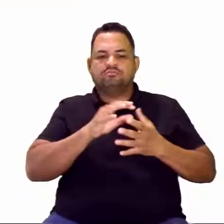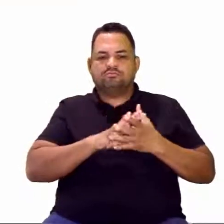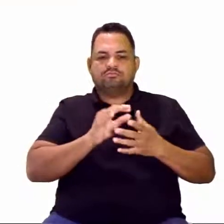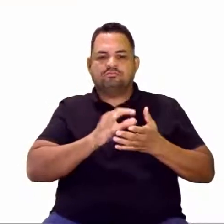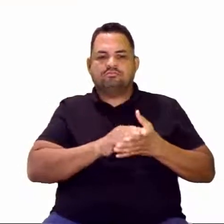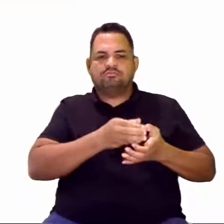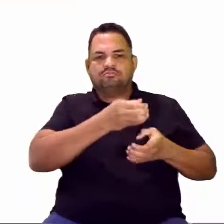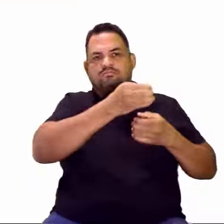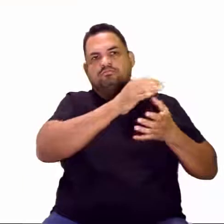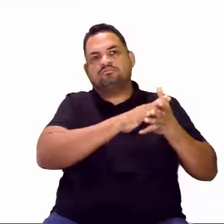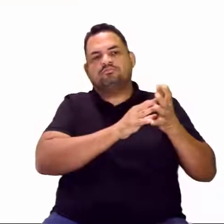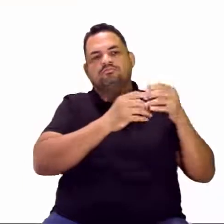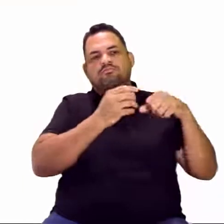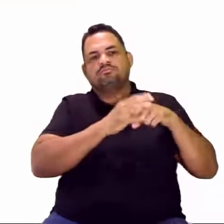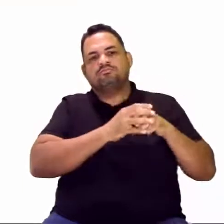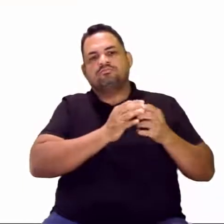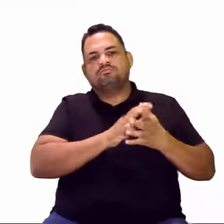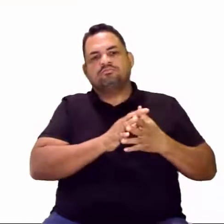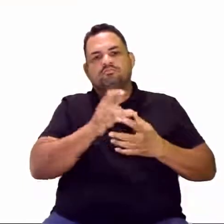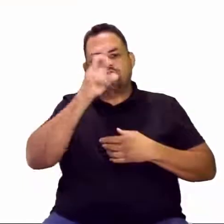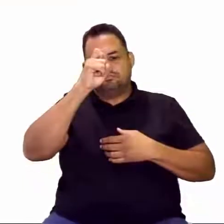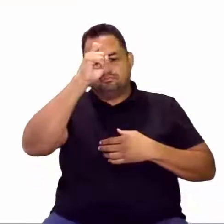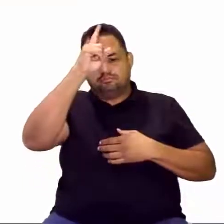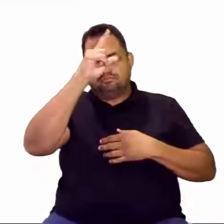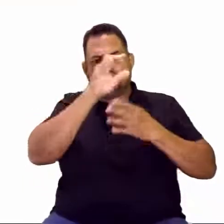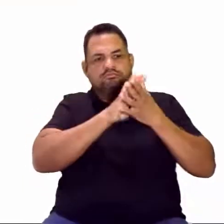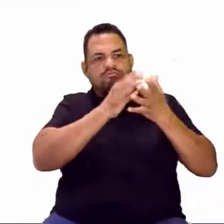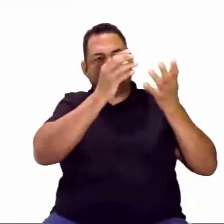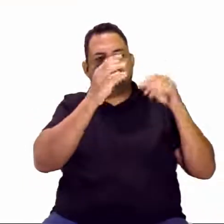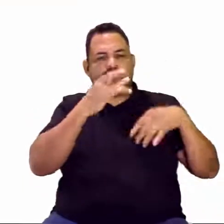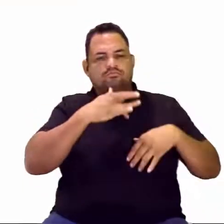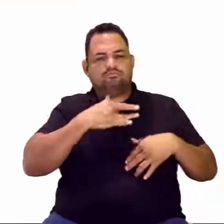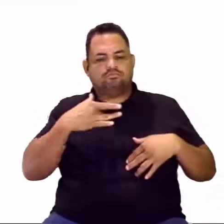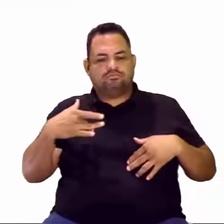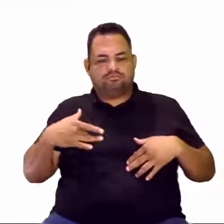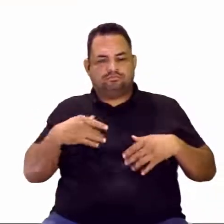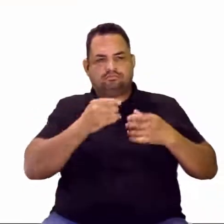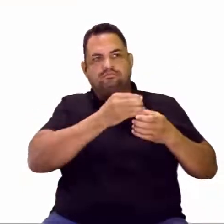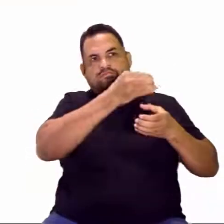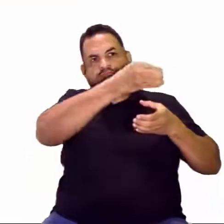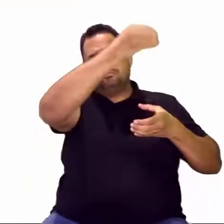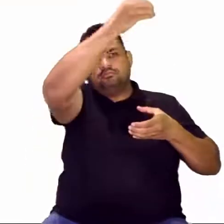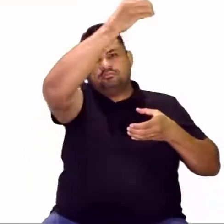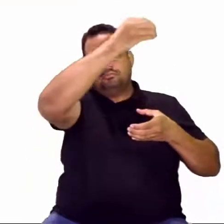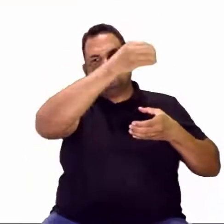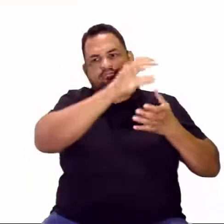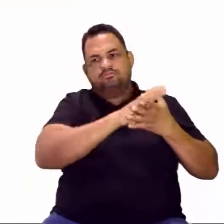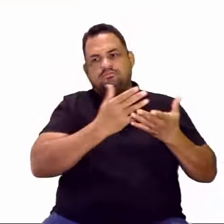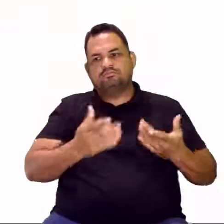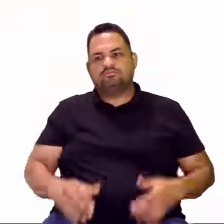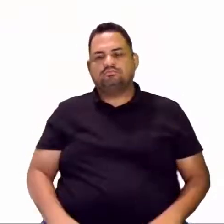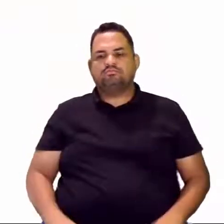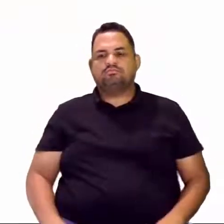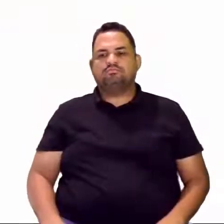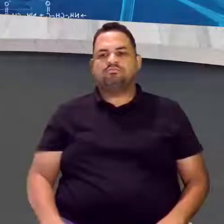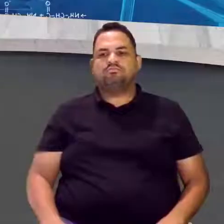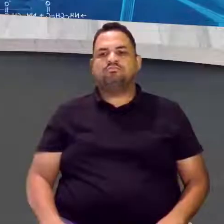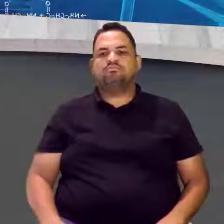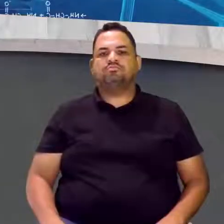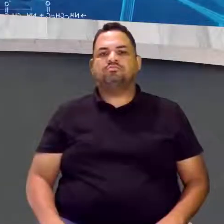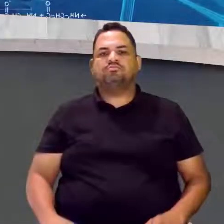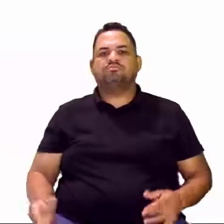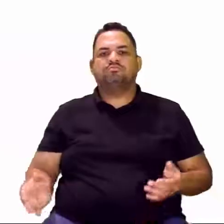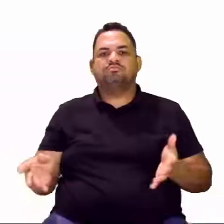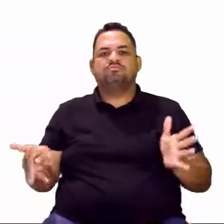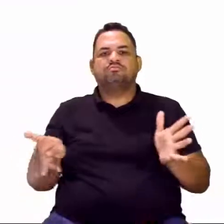soro, geralmente lá na área de saúde, tá certo? E aí agora, olha lá, as